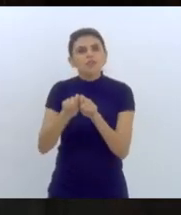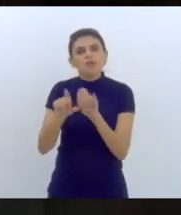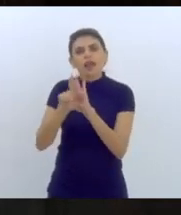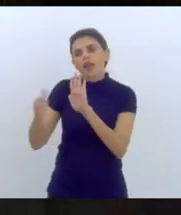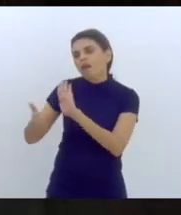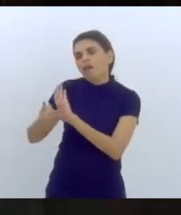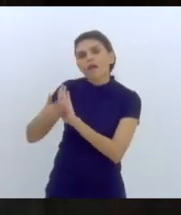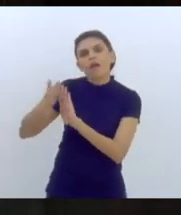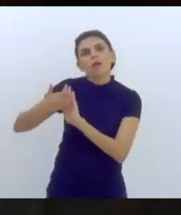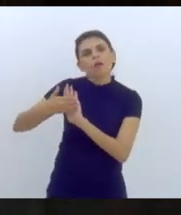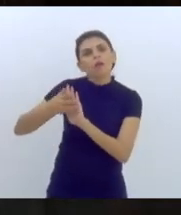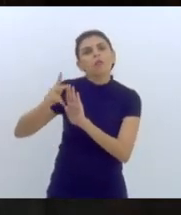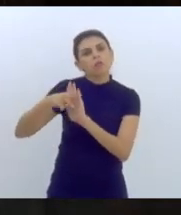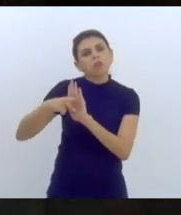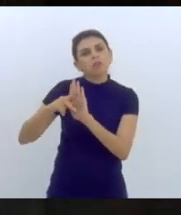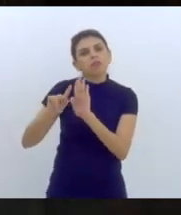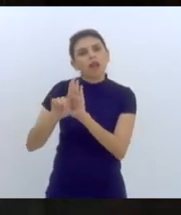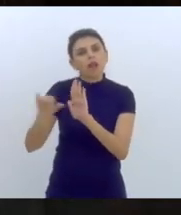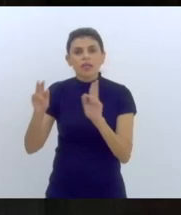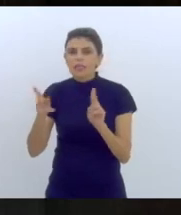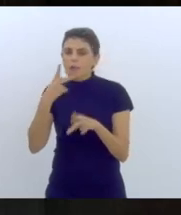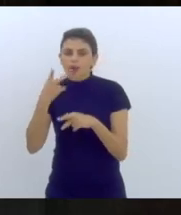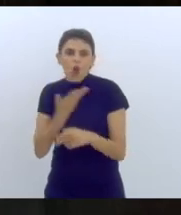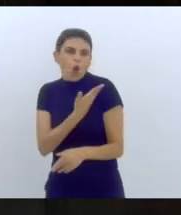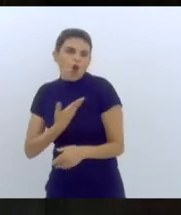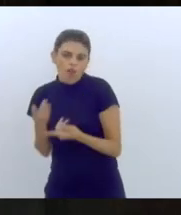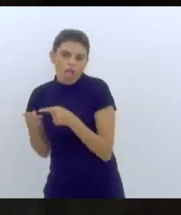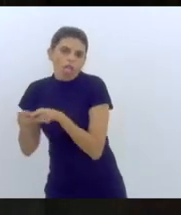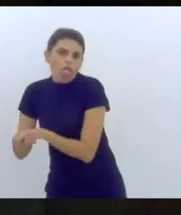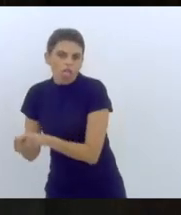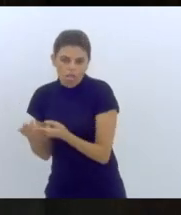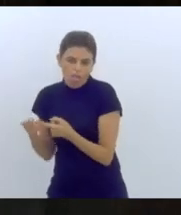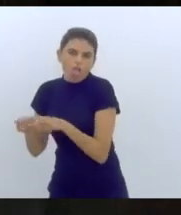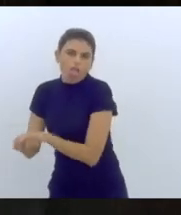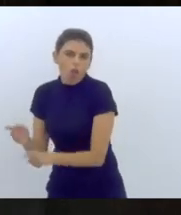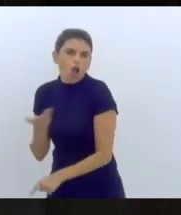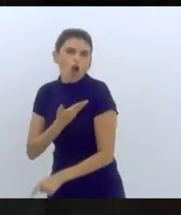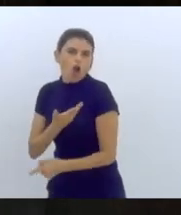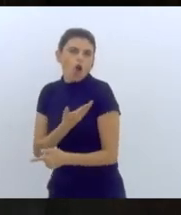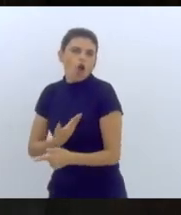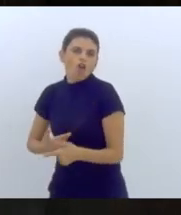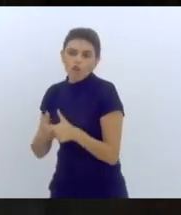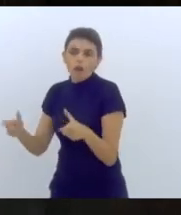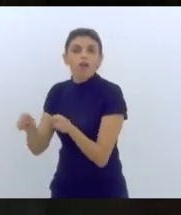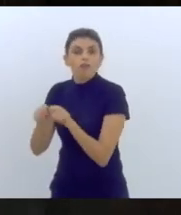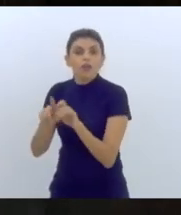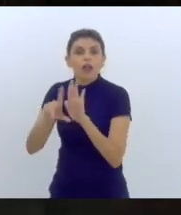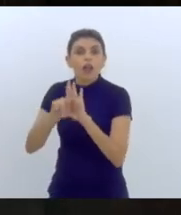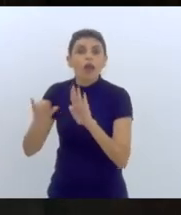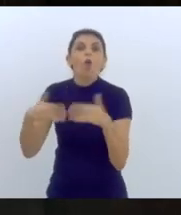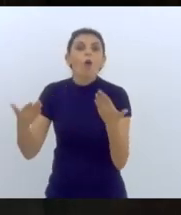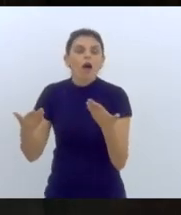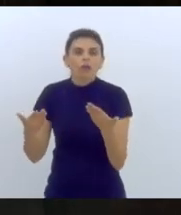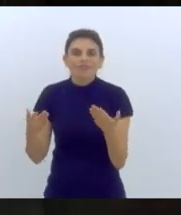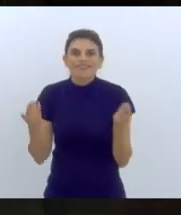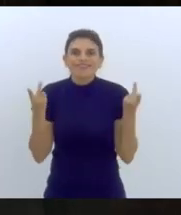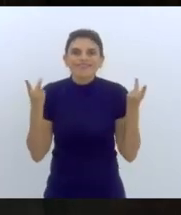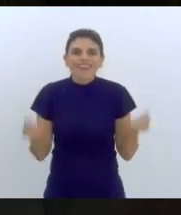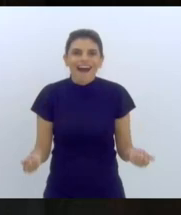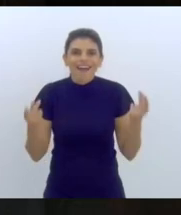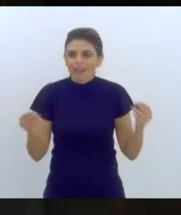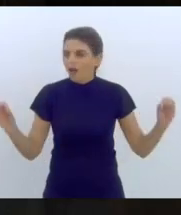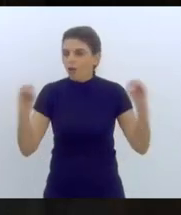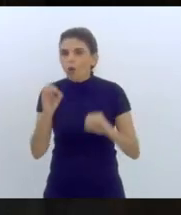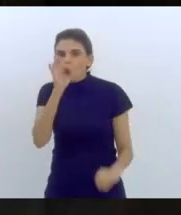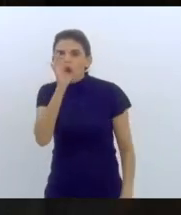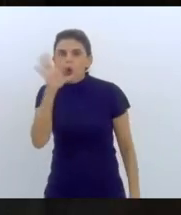apresentou? Sempre teve do lado da base do governo, sempre teve do lado da maioria. Qual lei relevante apresentou? Não apresentou nada. Se